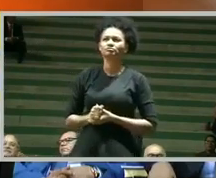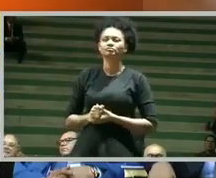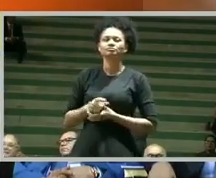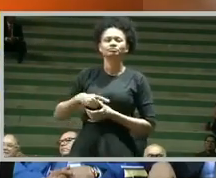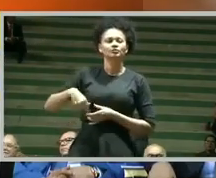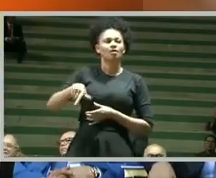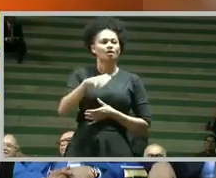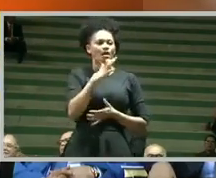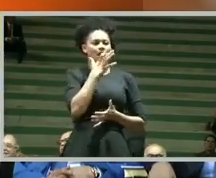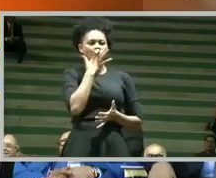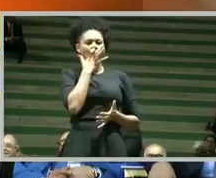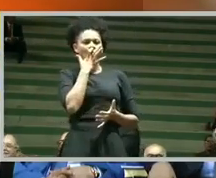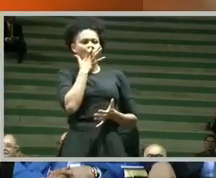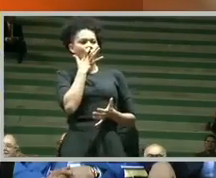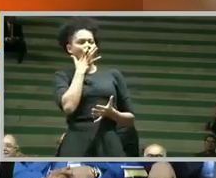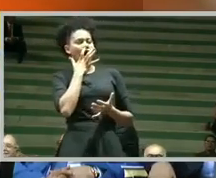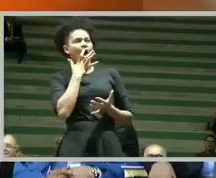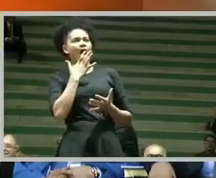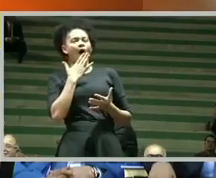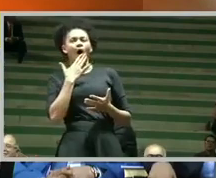ficamos admirados.